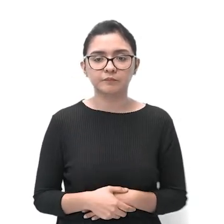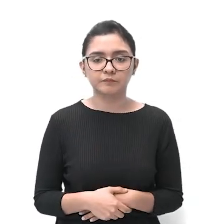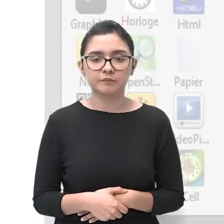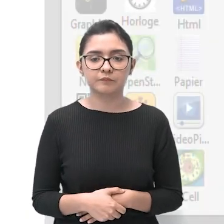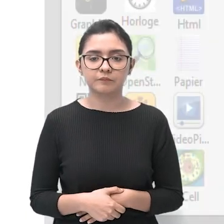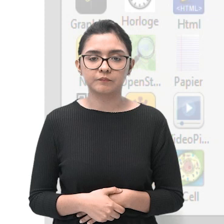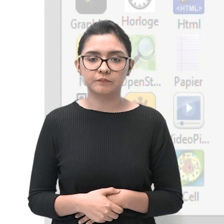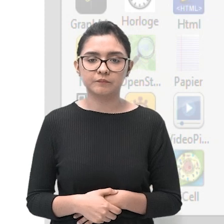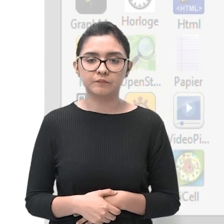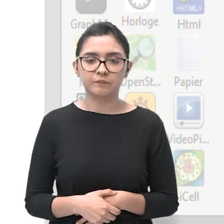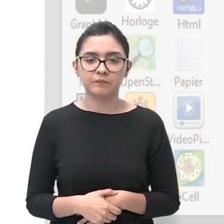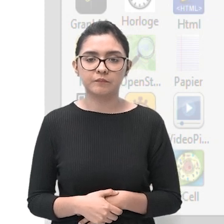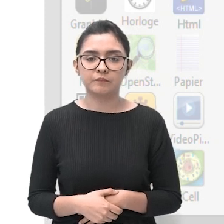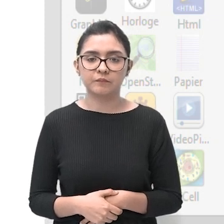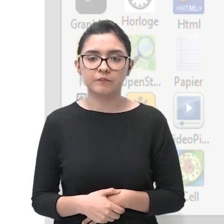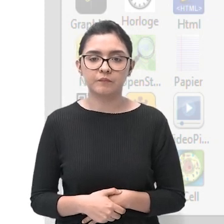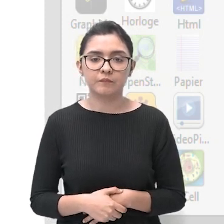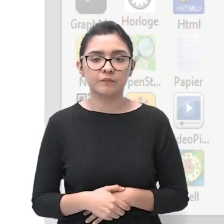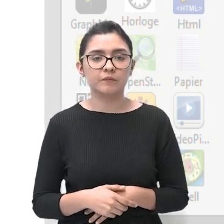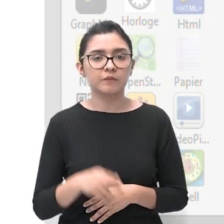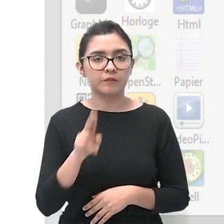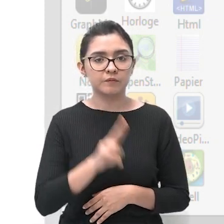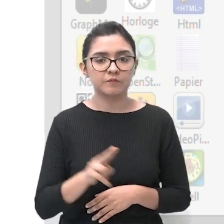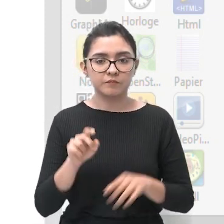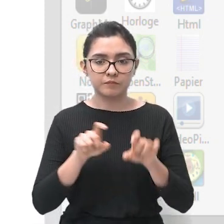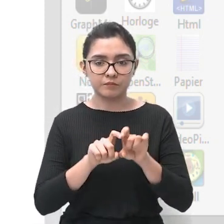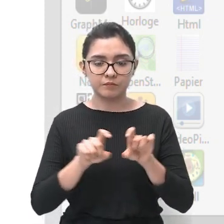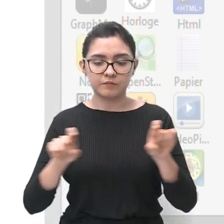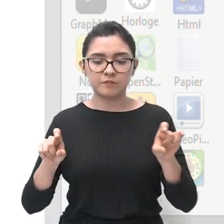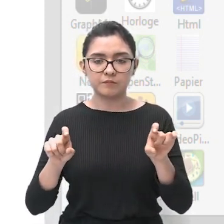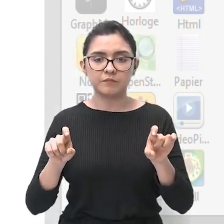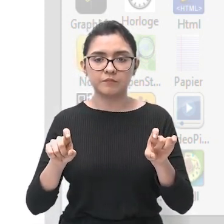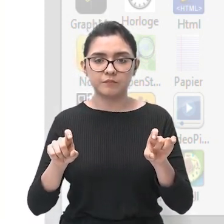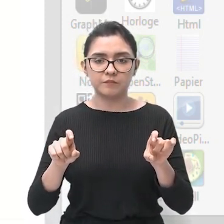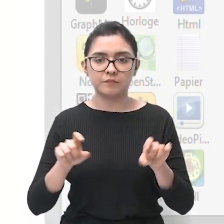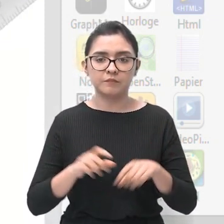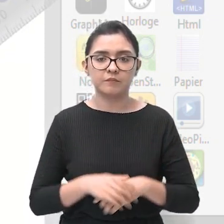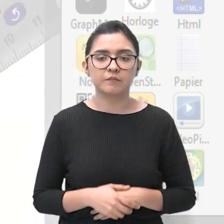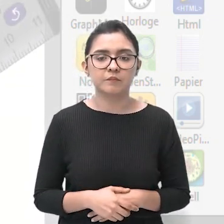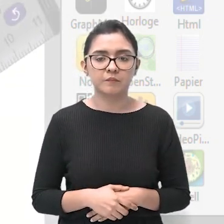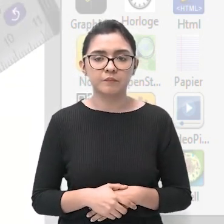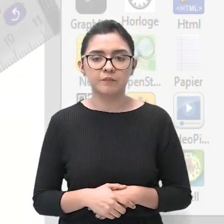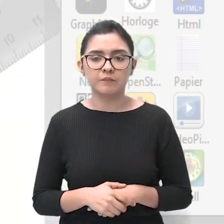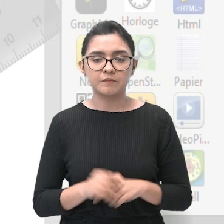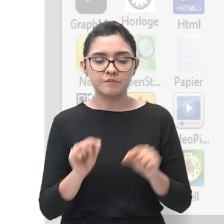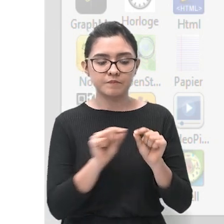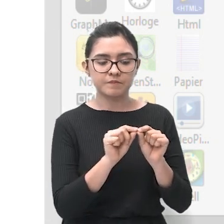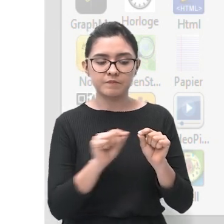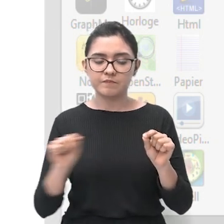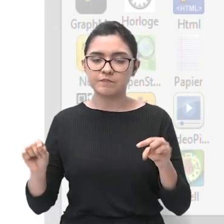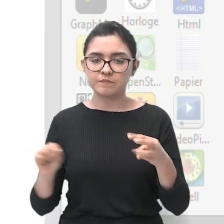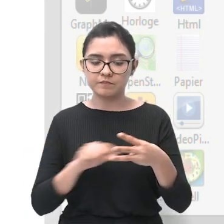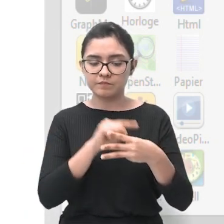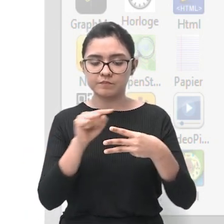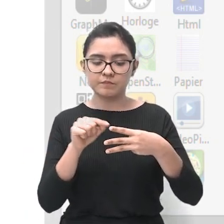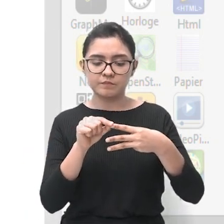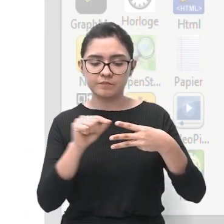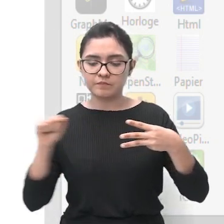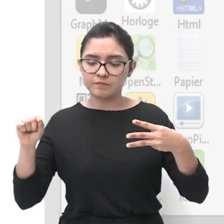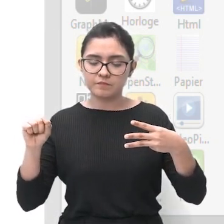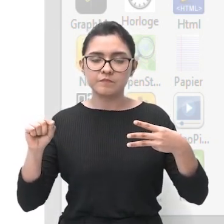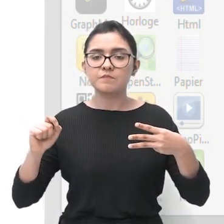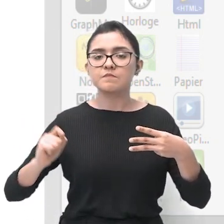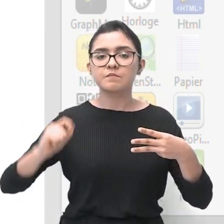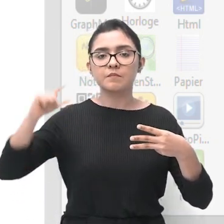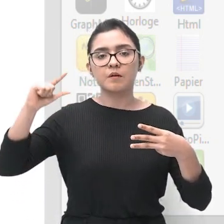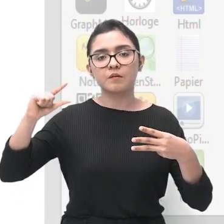Olha só, vamos pegar aqui a nossa régua. Vamos lá, o maior segmento é de quanto?